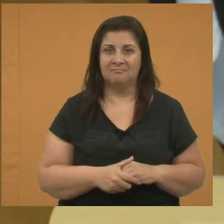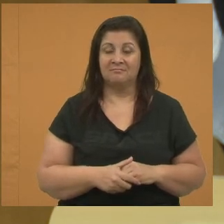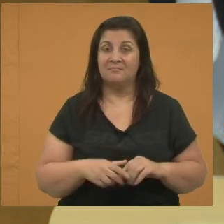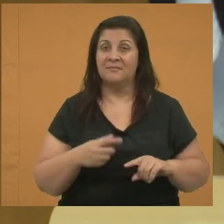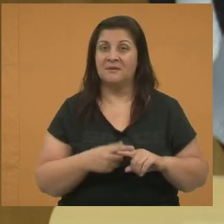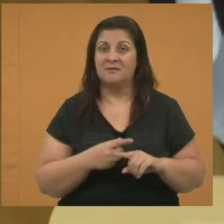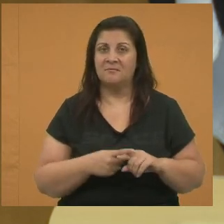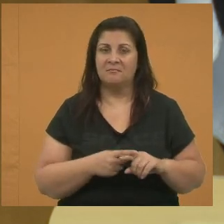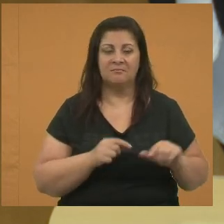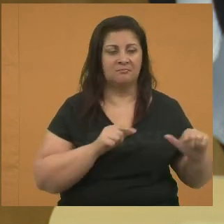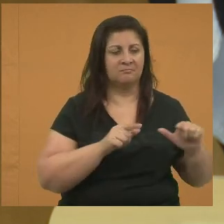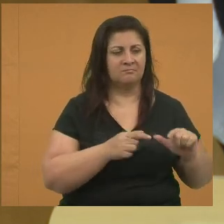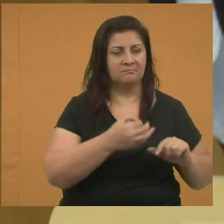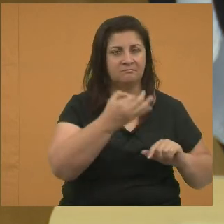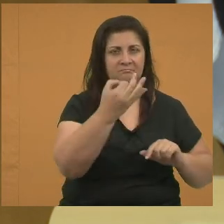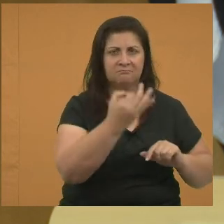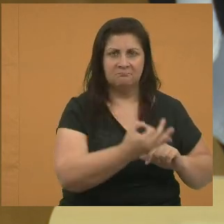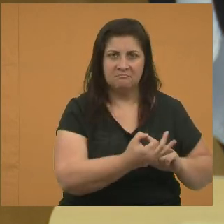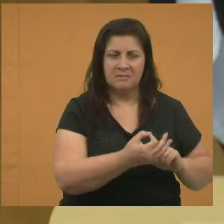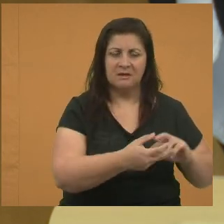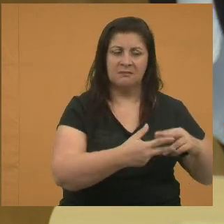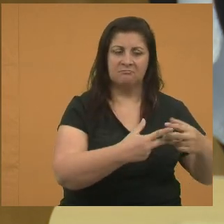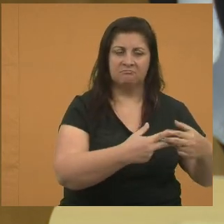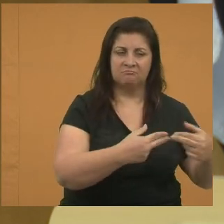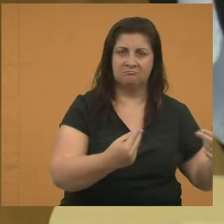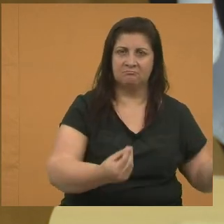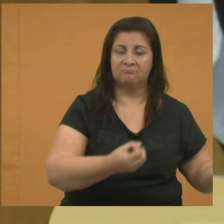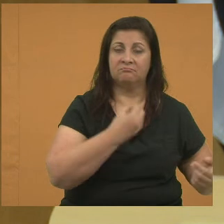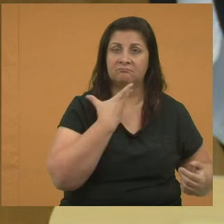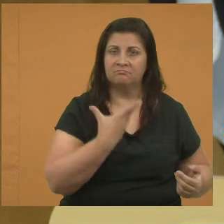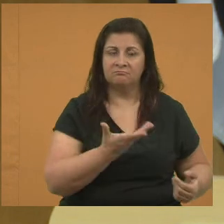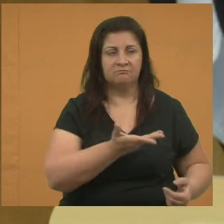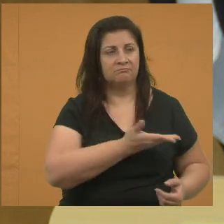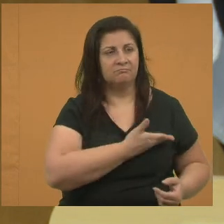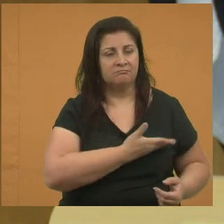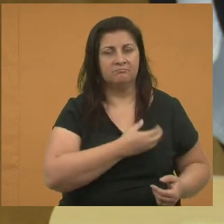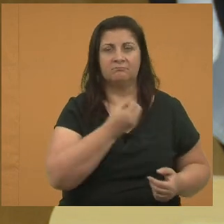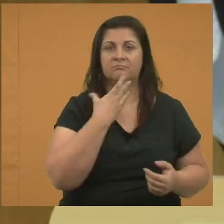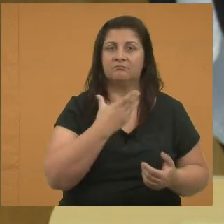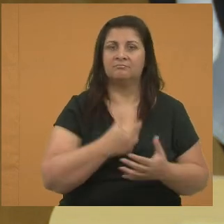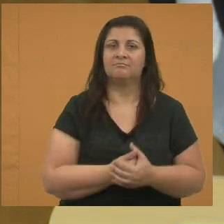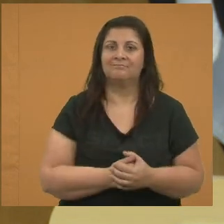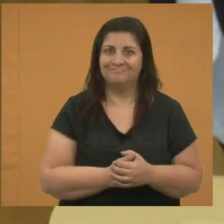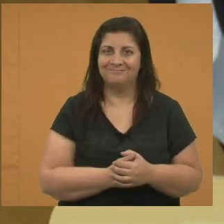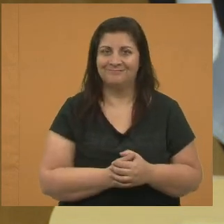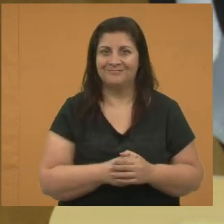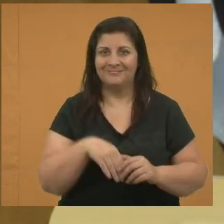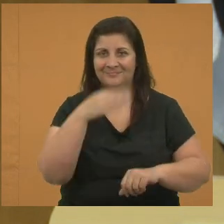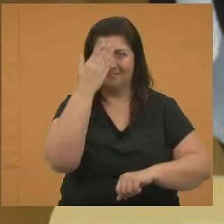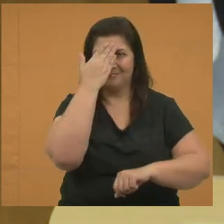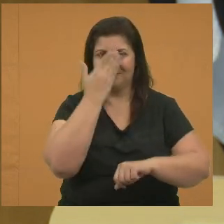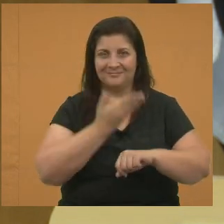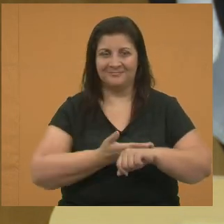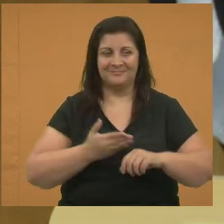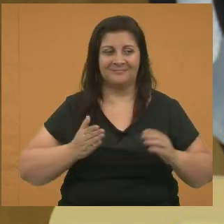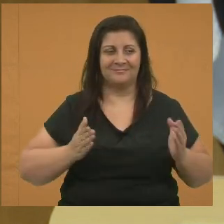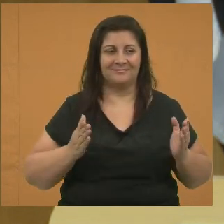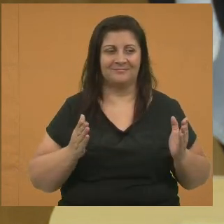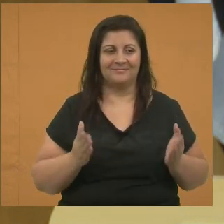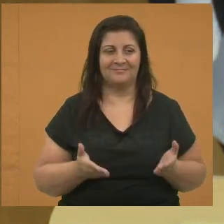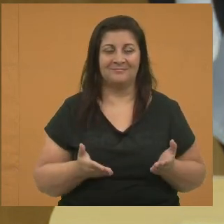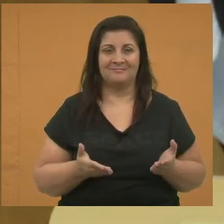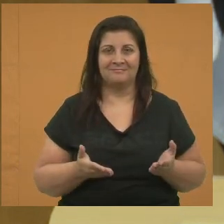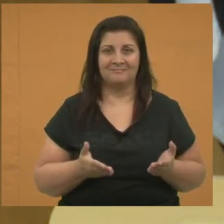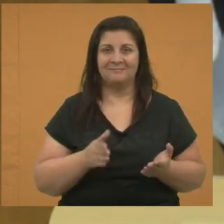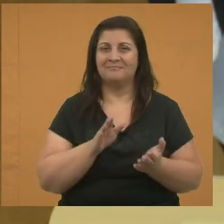boas mercadorias que nós temos, às boas amizades que nós fazemos no nosso dia a dia. Então, eu creio que hoje